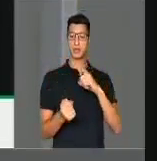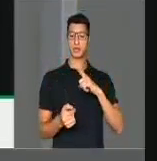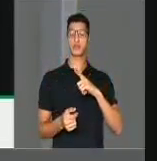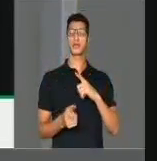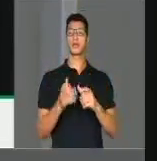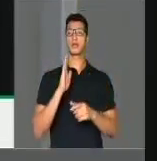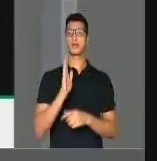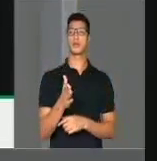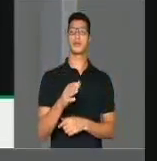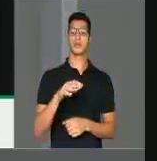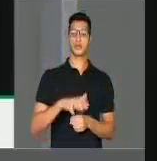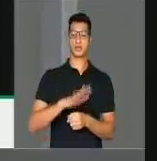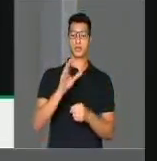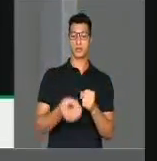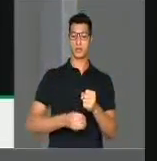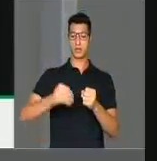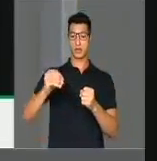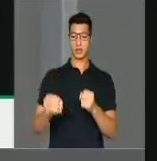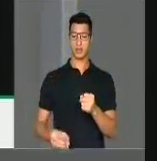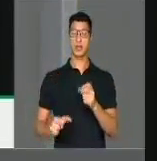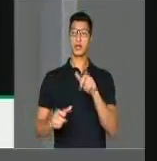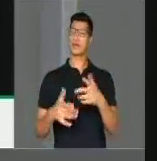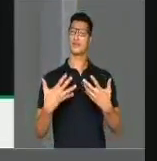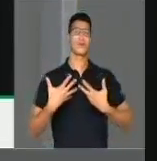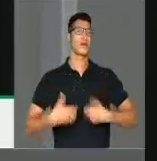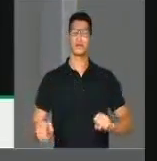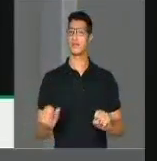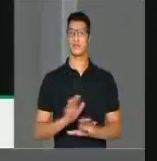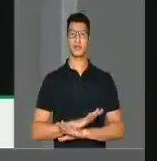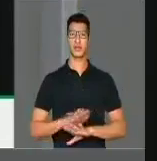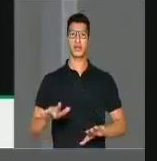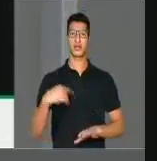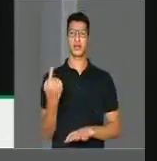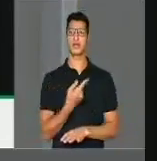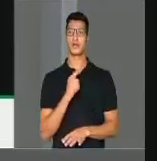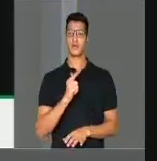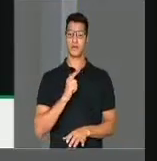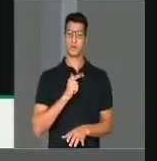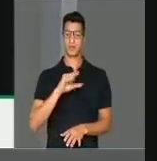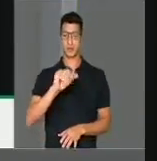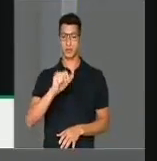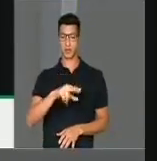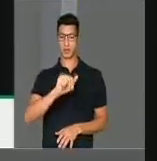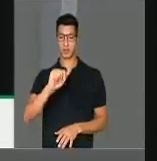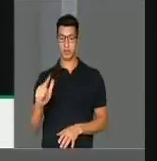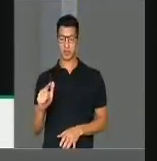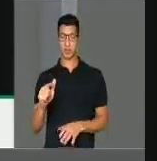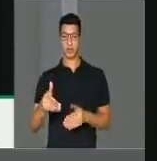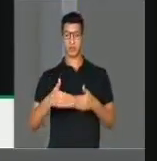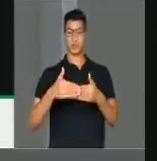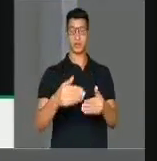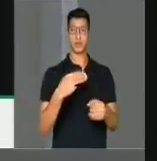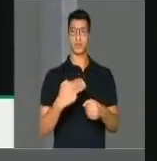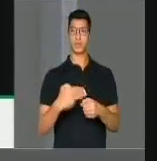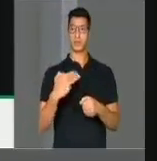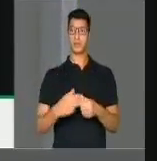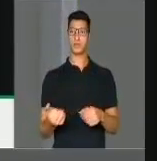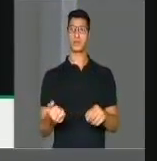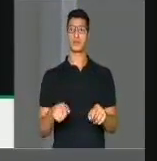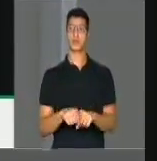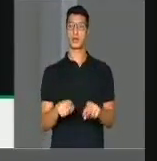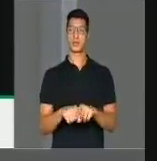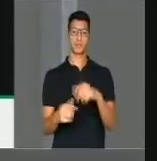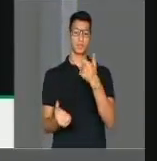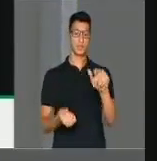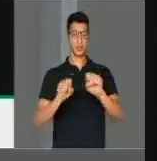observem a necessidade de termos o saneamento básico. É inadmissível nós termos o canal da transposição passando no município